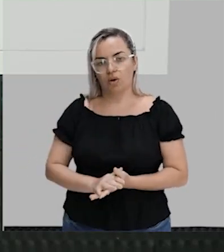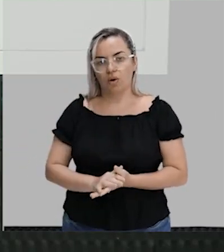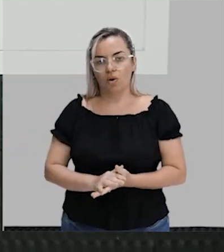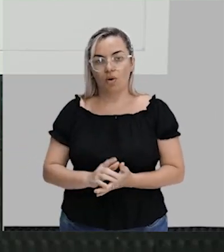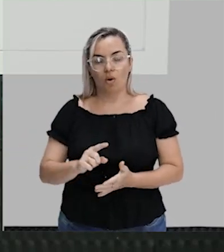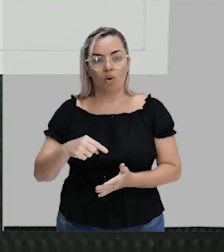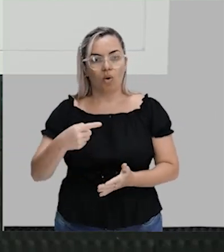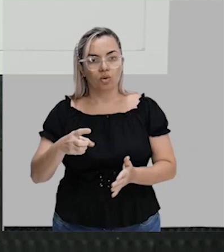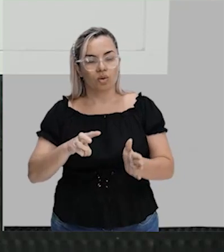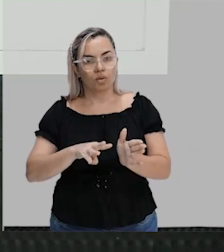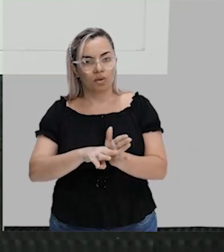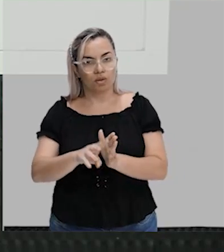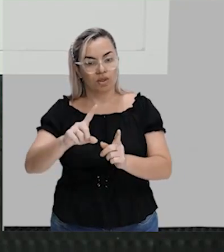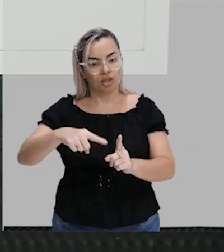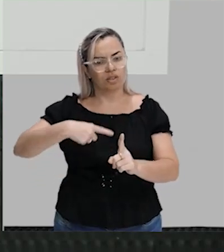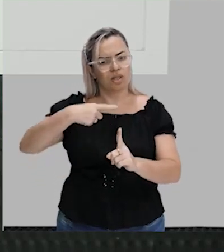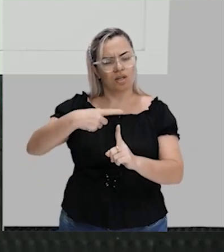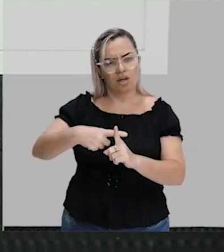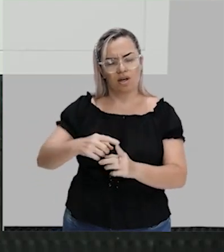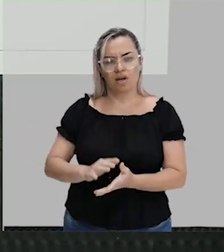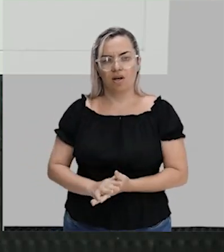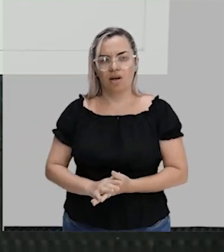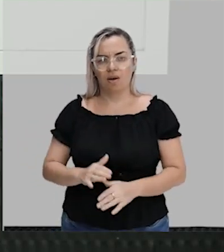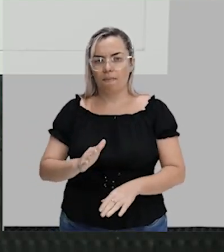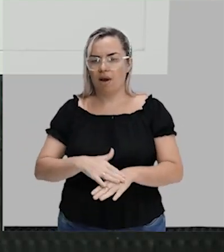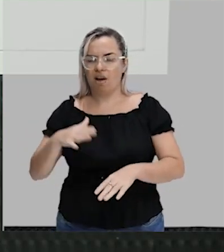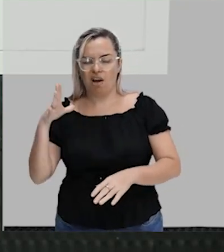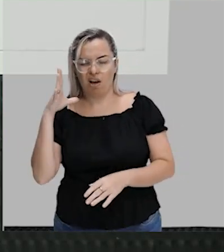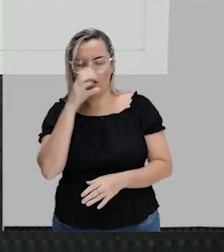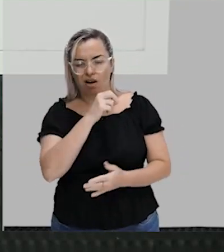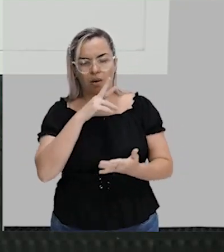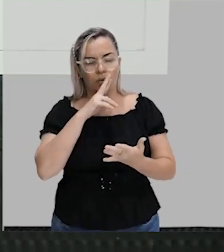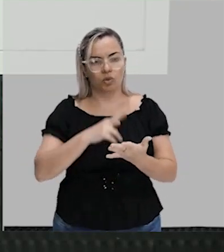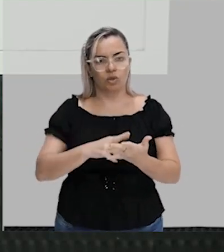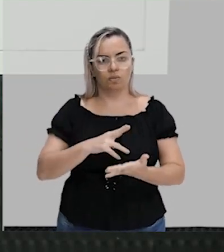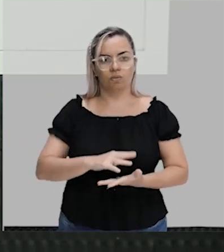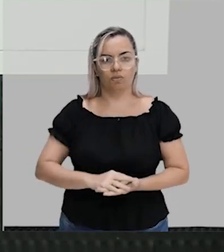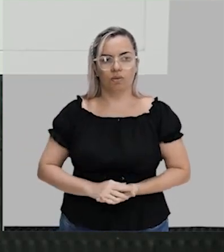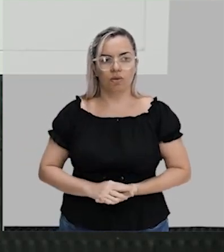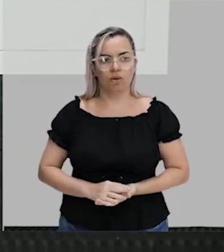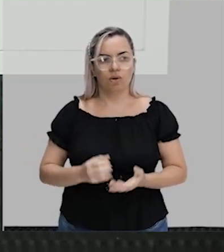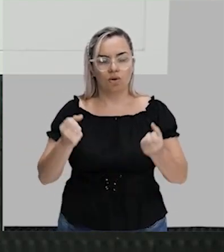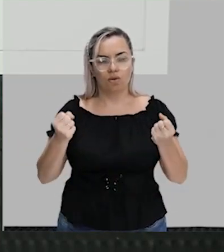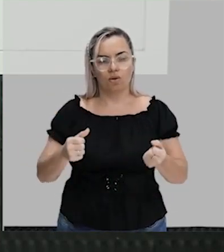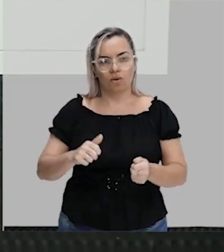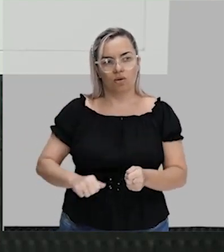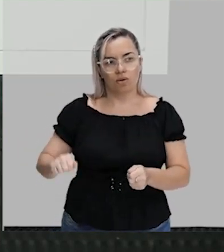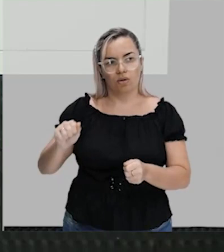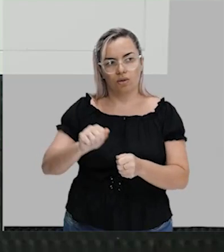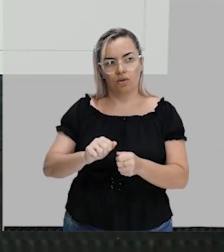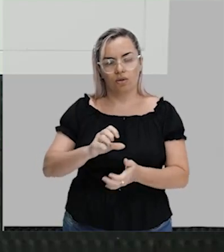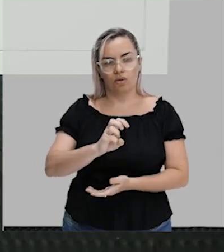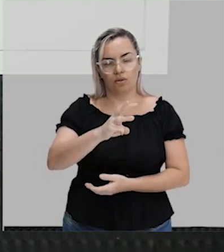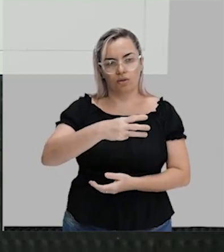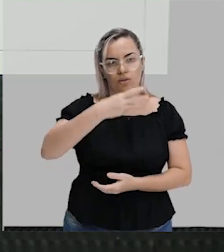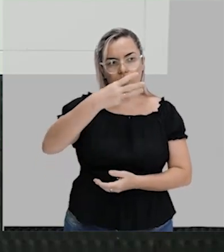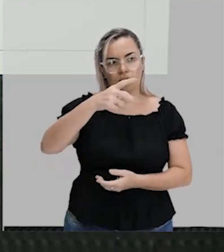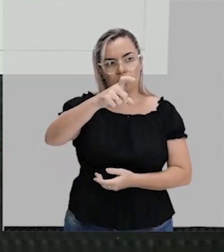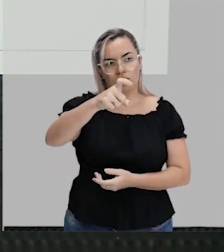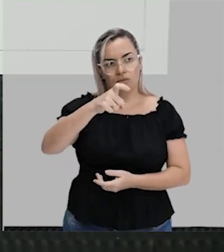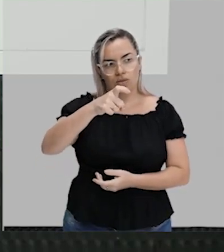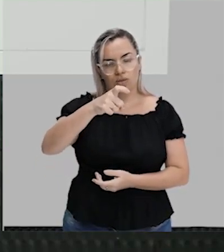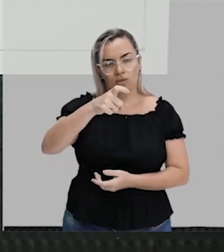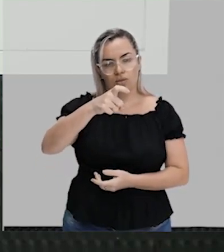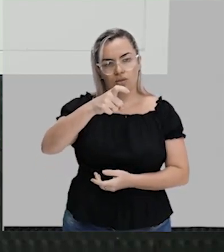adição ele é mais mais rápido de você responder hã então o que que eu posso fazer olha aqui tem três x 3x